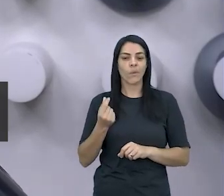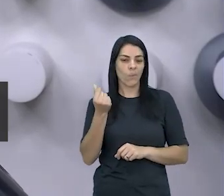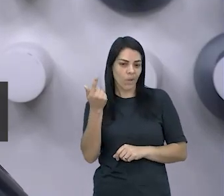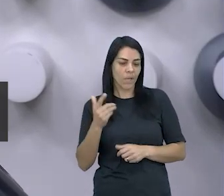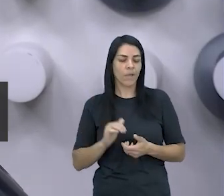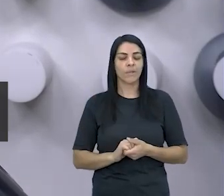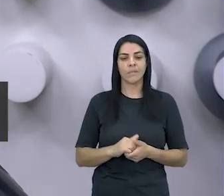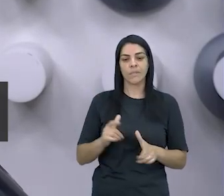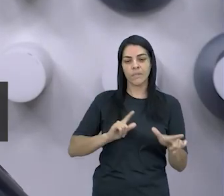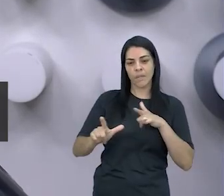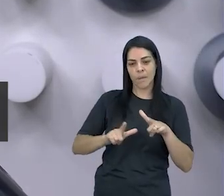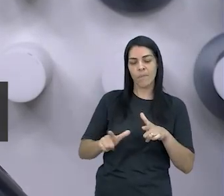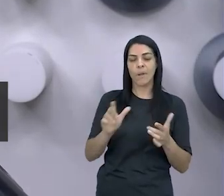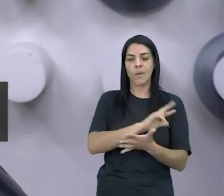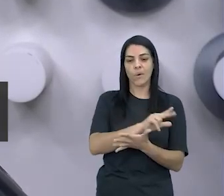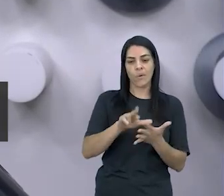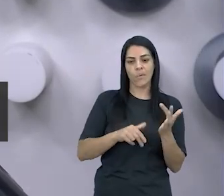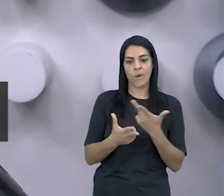questões